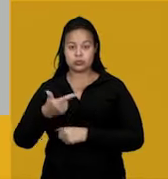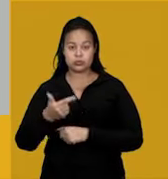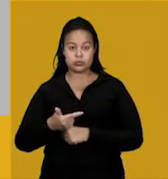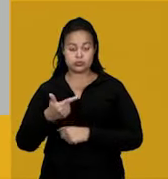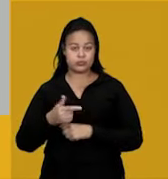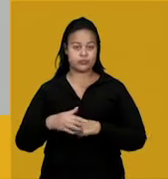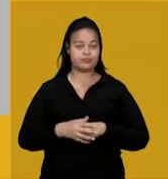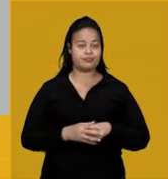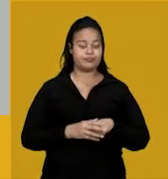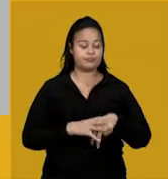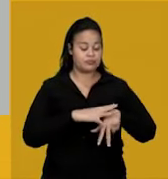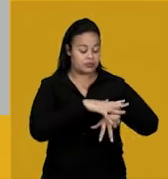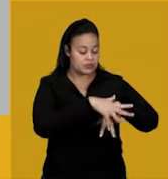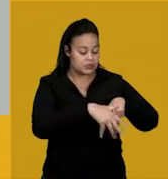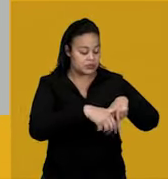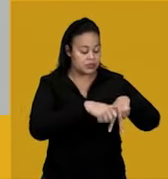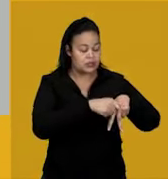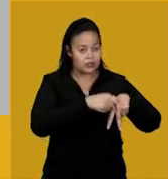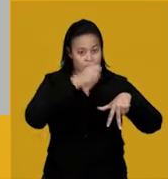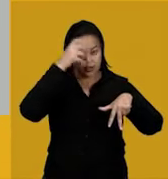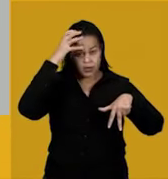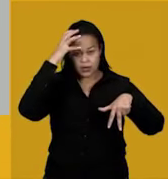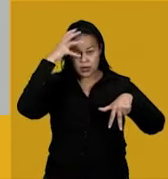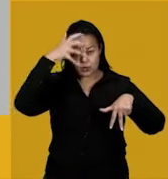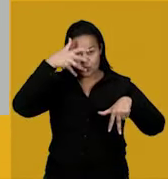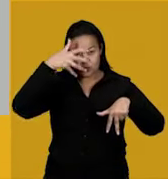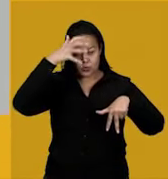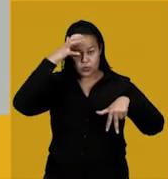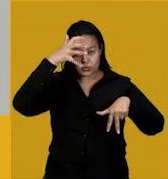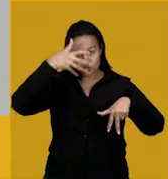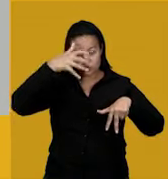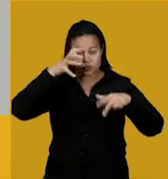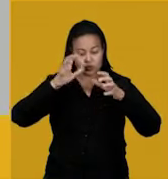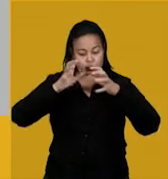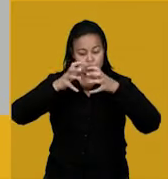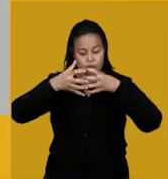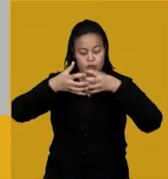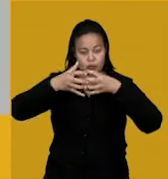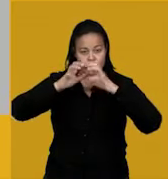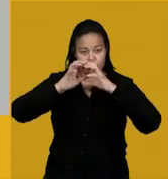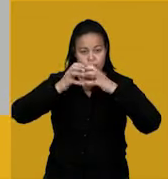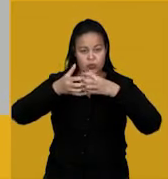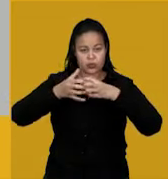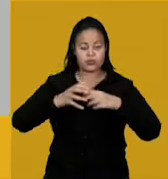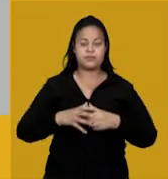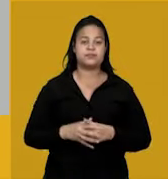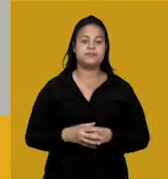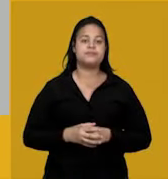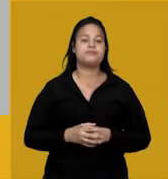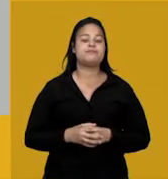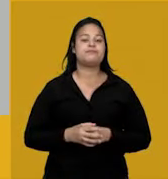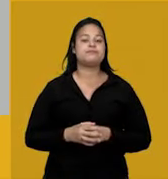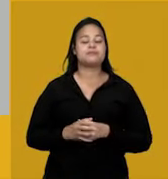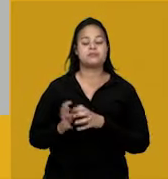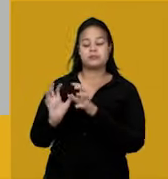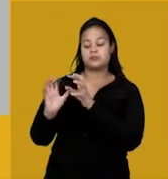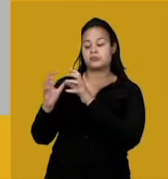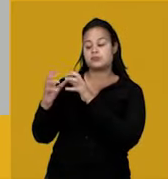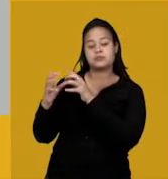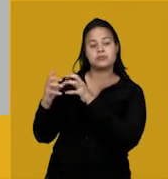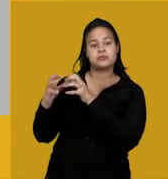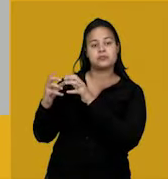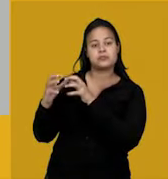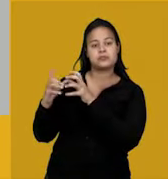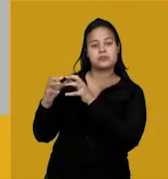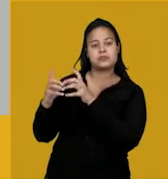O sistema nervoso central, que ele é formado pelo encéfalo